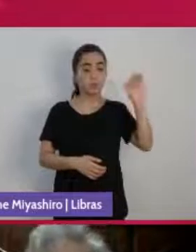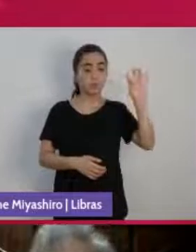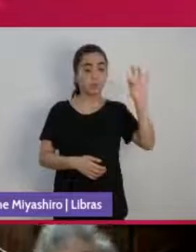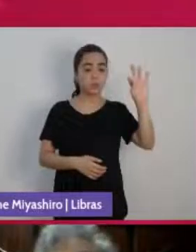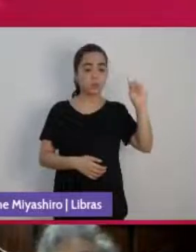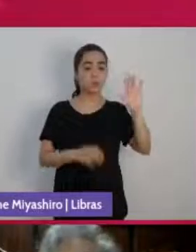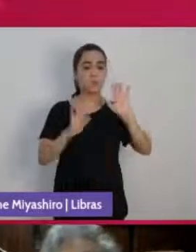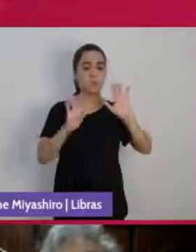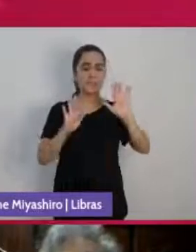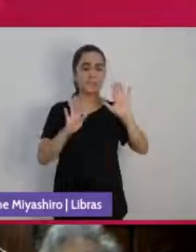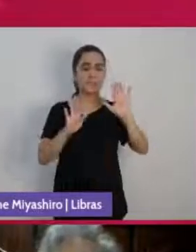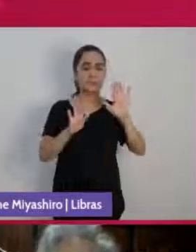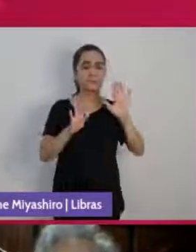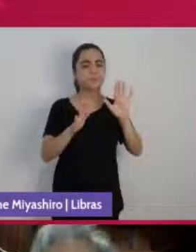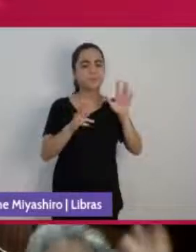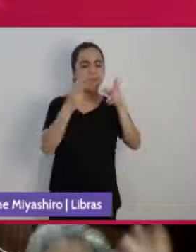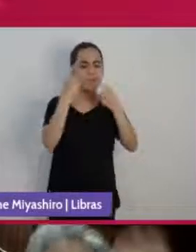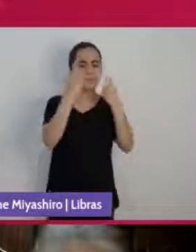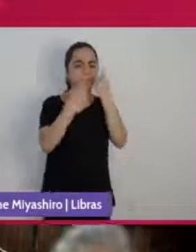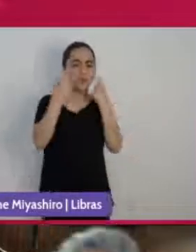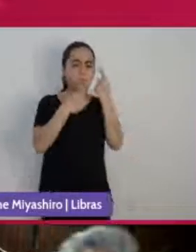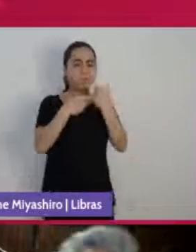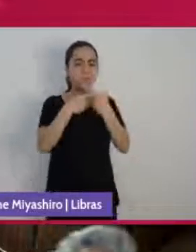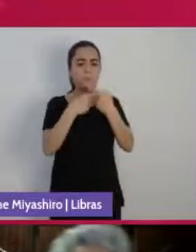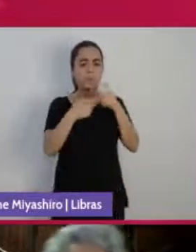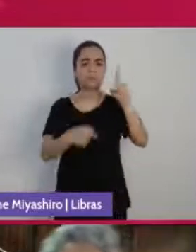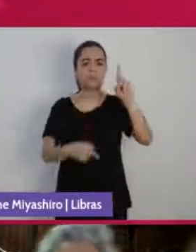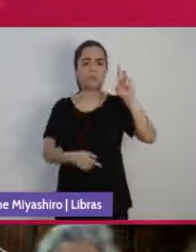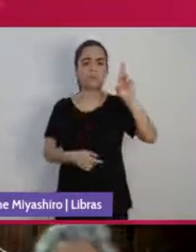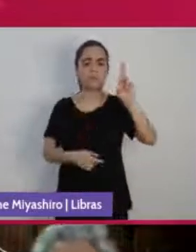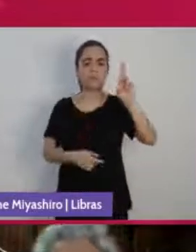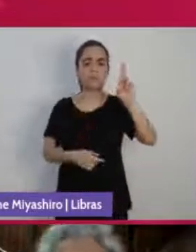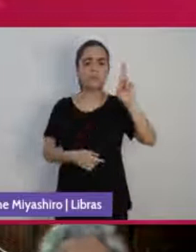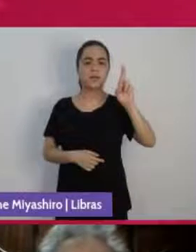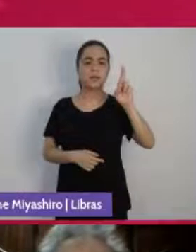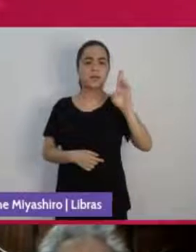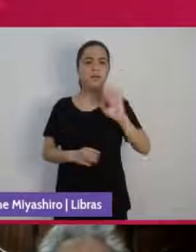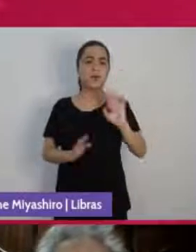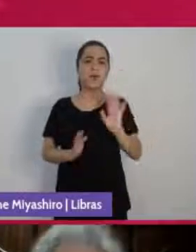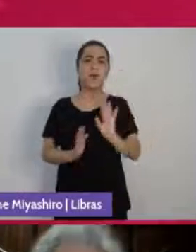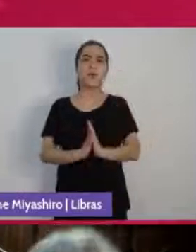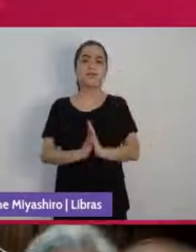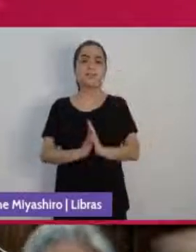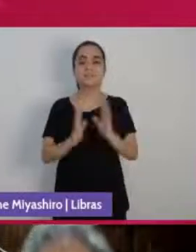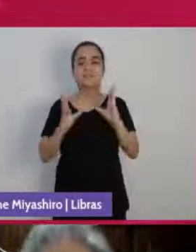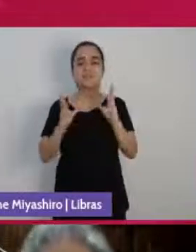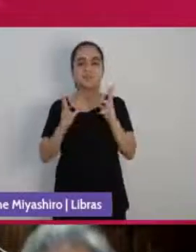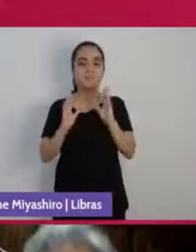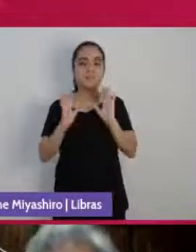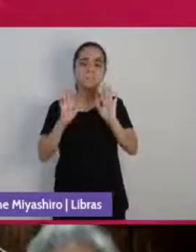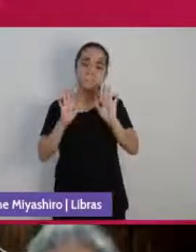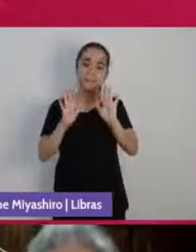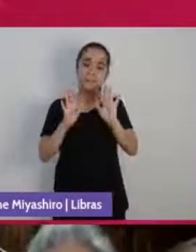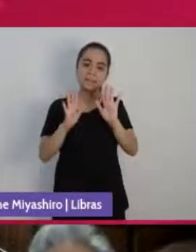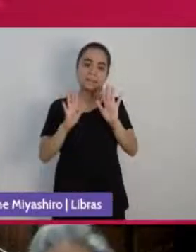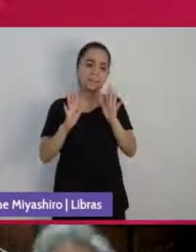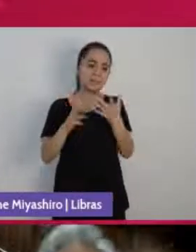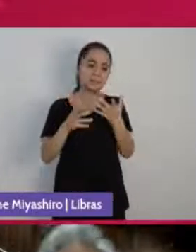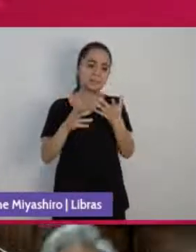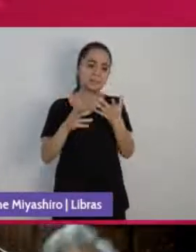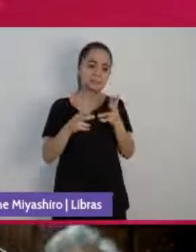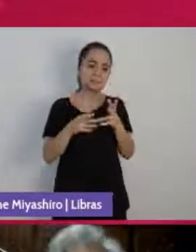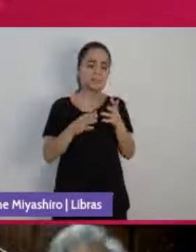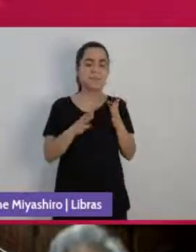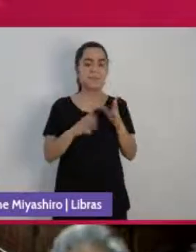preocupar, porque o DR faz tudo, né? É engano falar faz tudo sozinho, né? Mas ele escolhe até a técnica, até